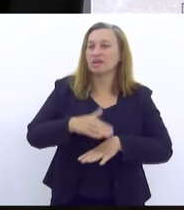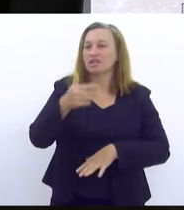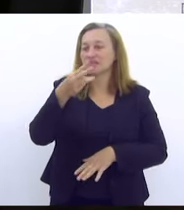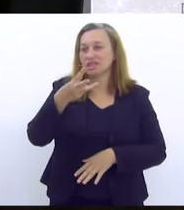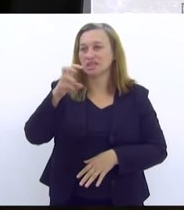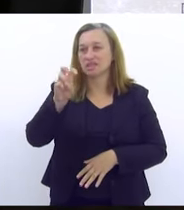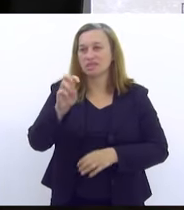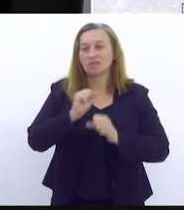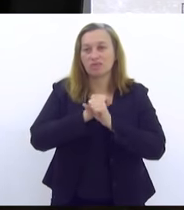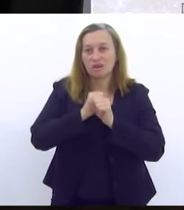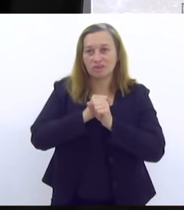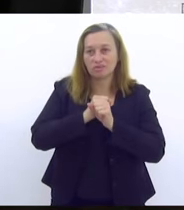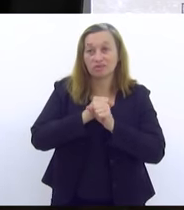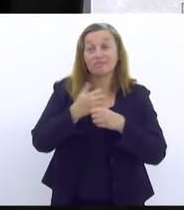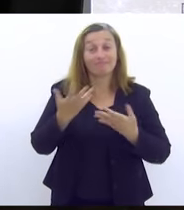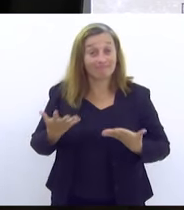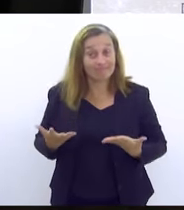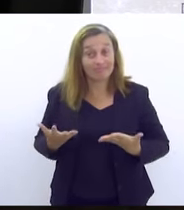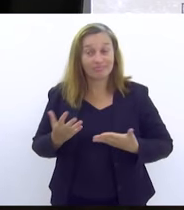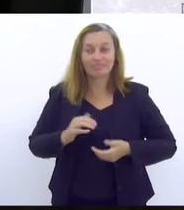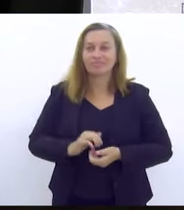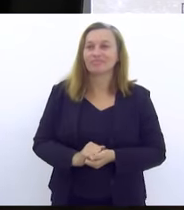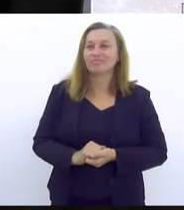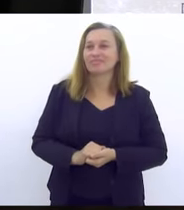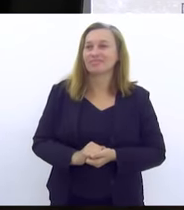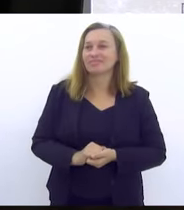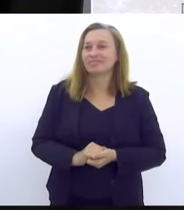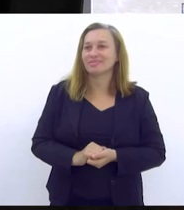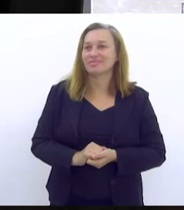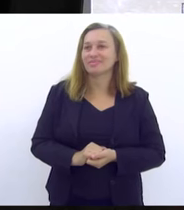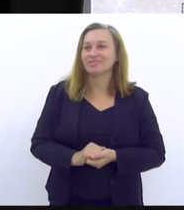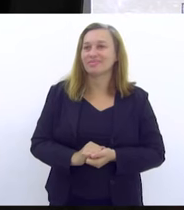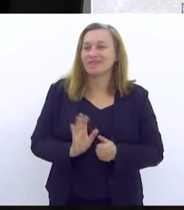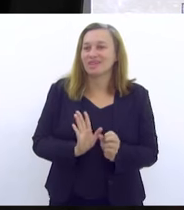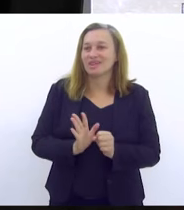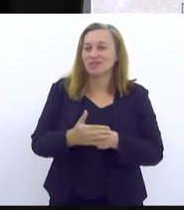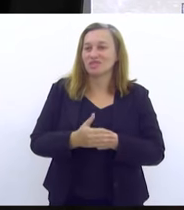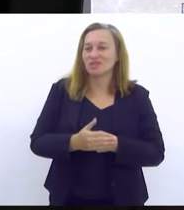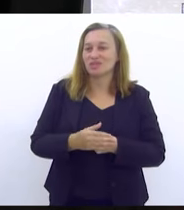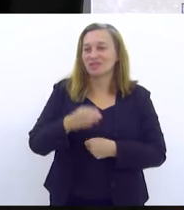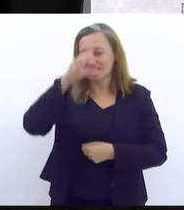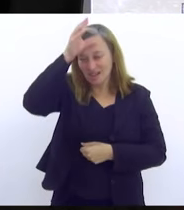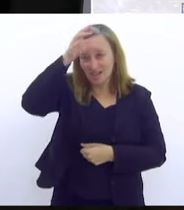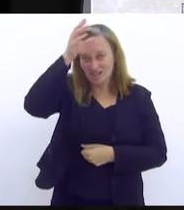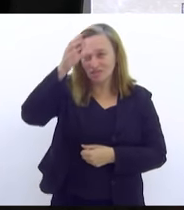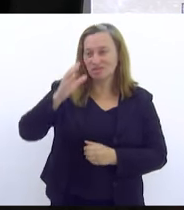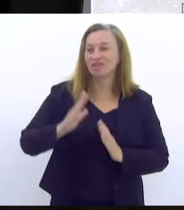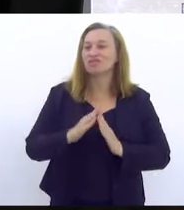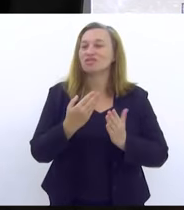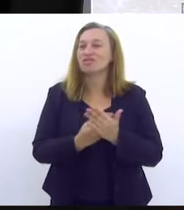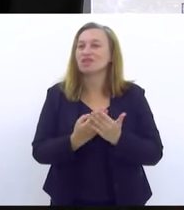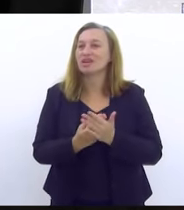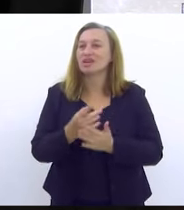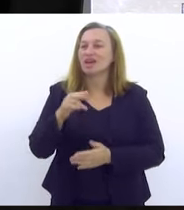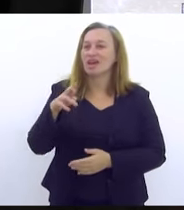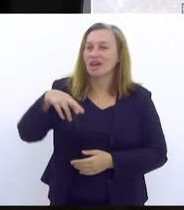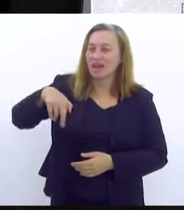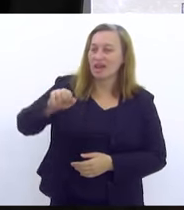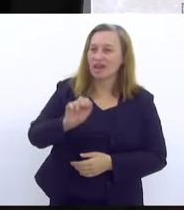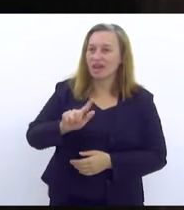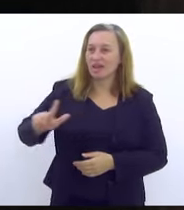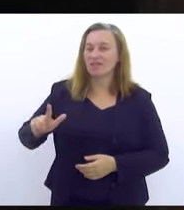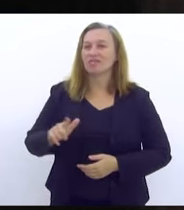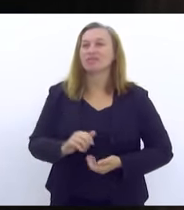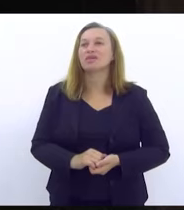anos. Né? E a gente... o bispo disse que ele é tio da escolinha. Raquel, é com você.